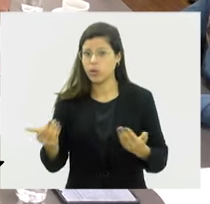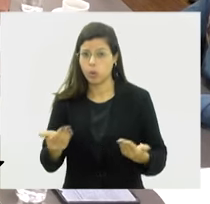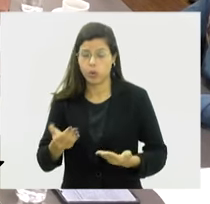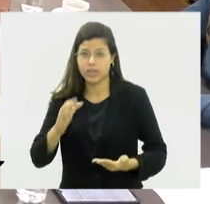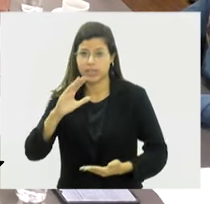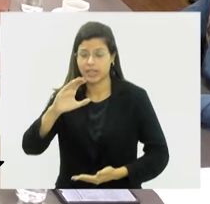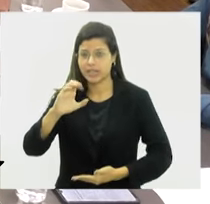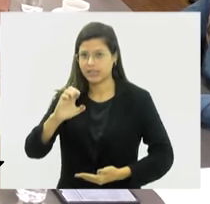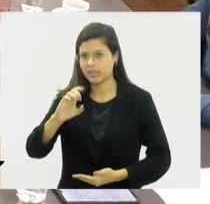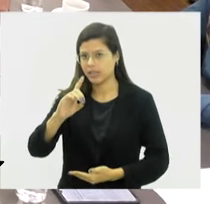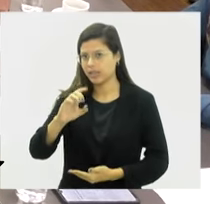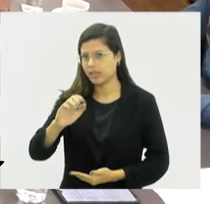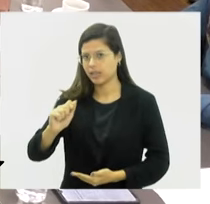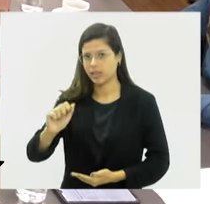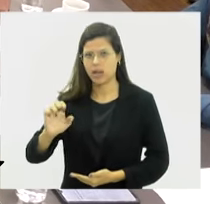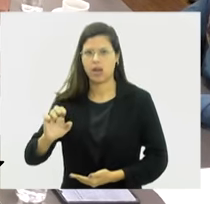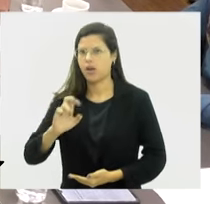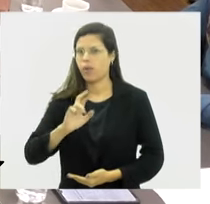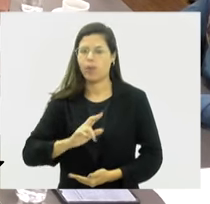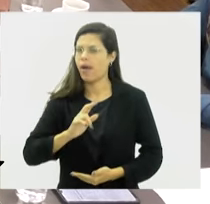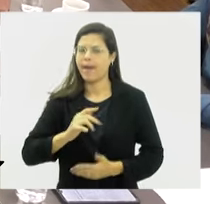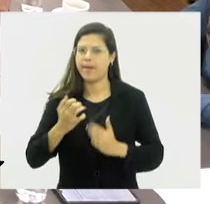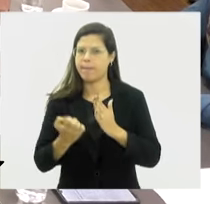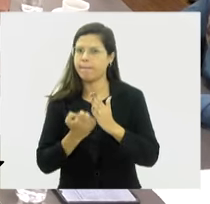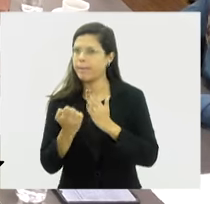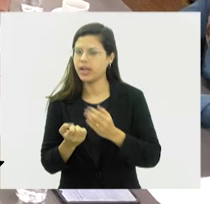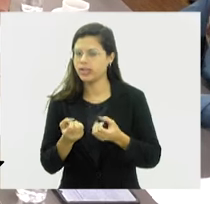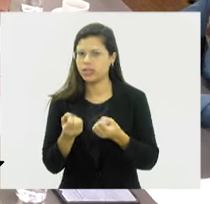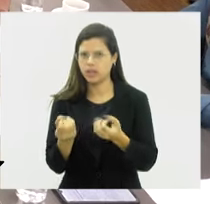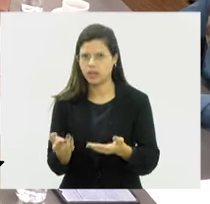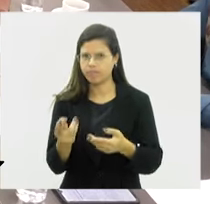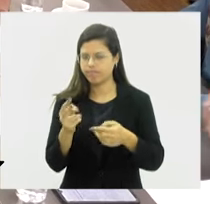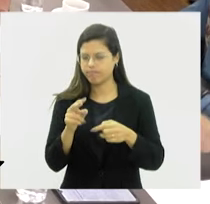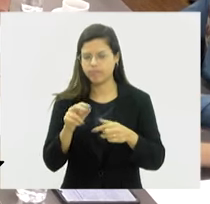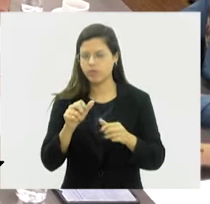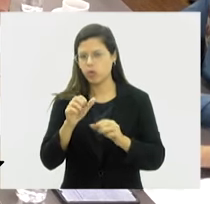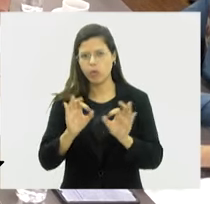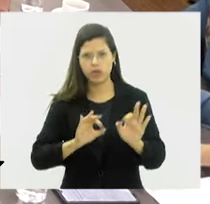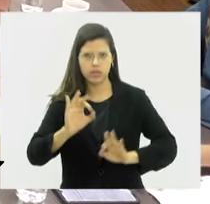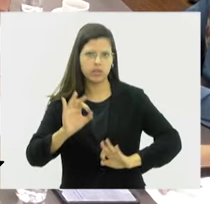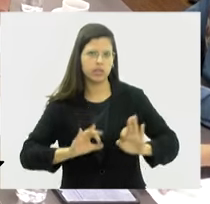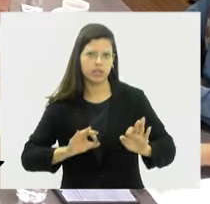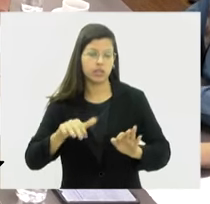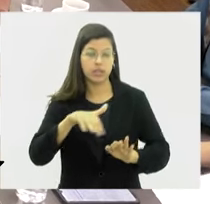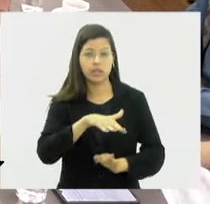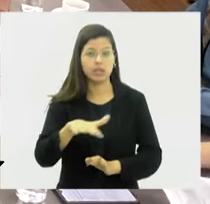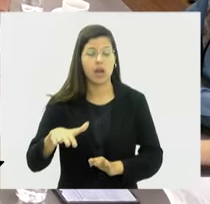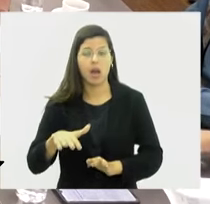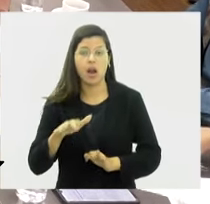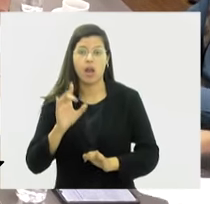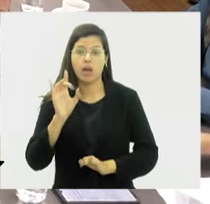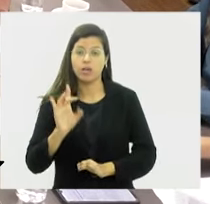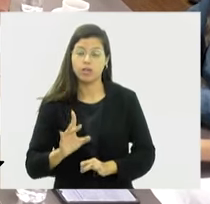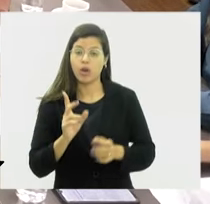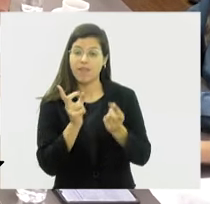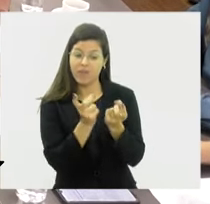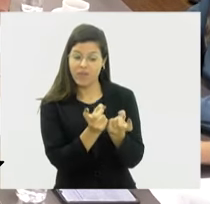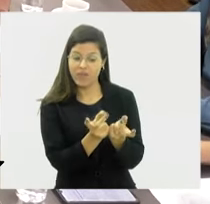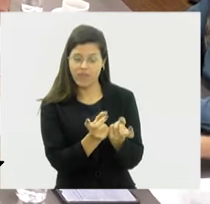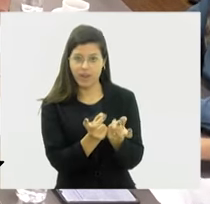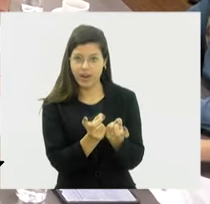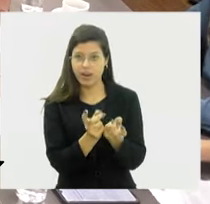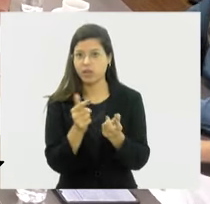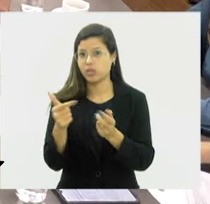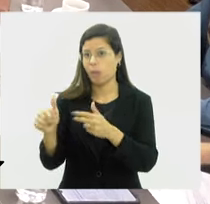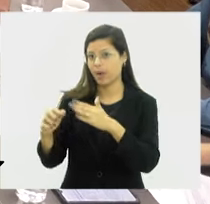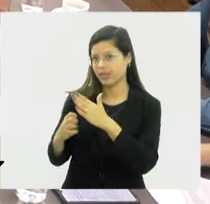distribuidora de água e esgoto, né? Porque ela só é a produtora e vende a água para as distribuidoras.